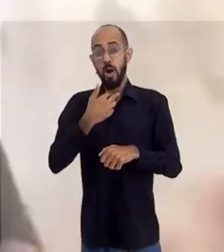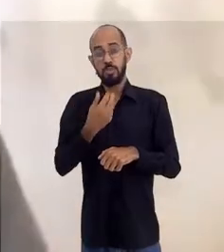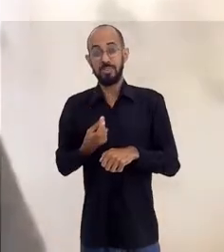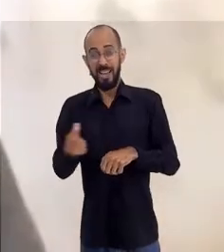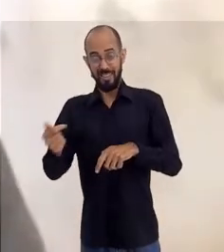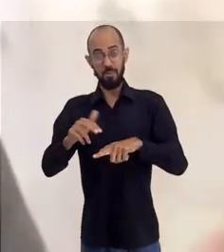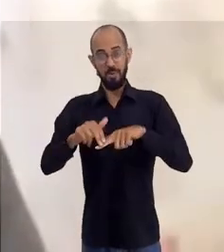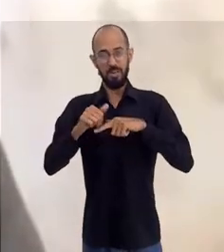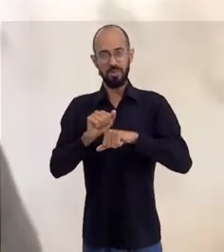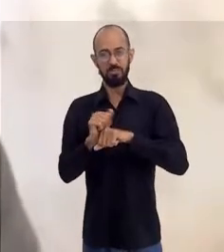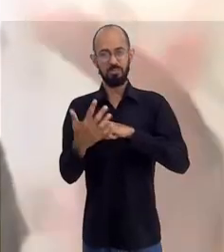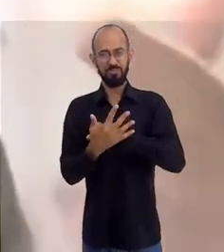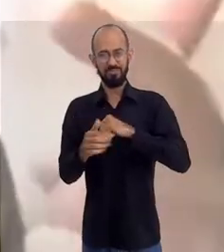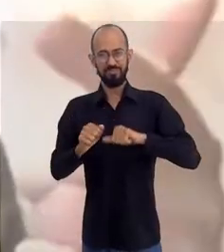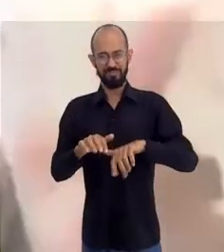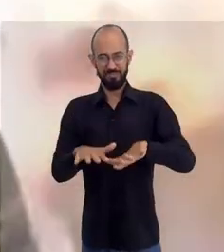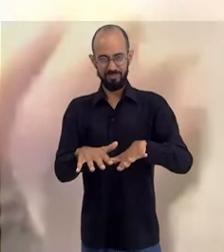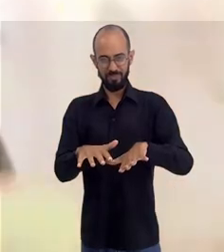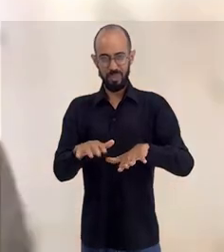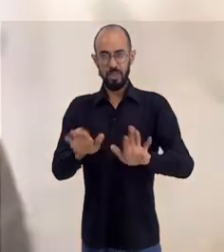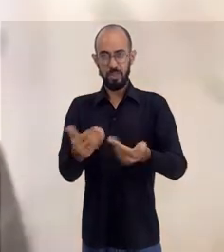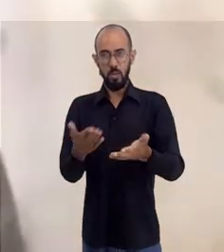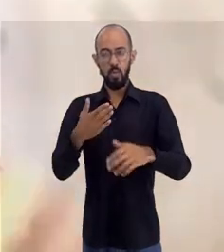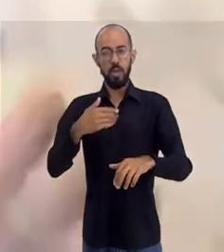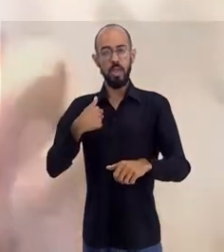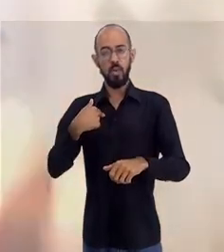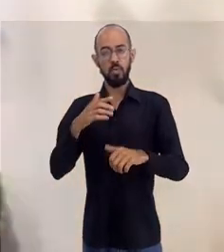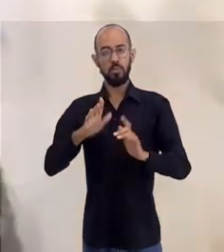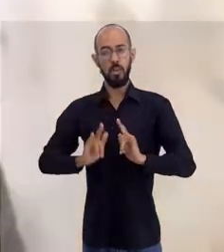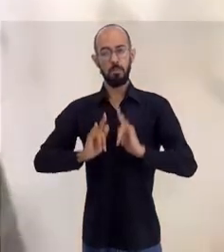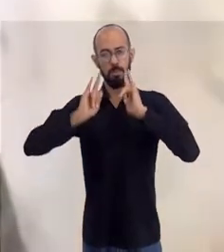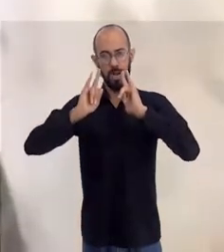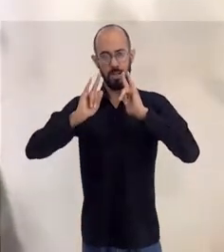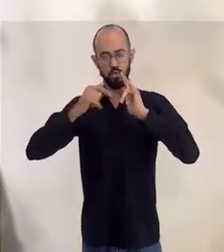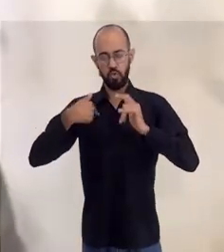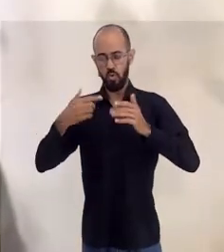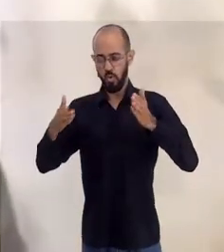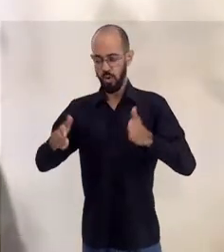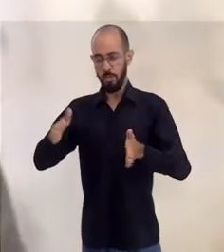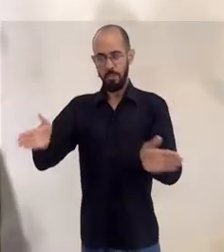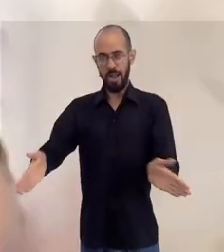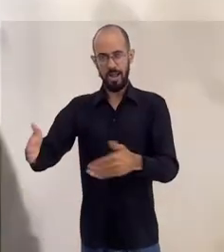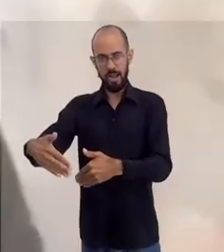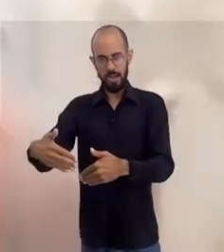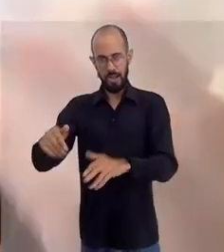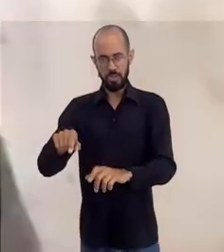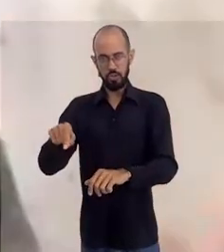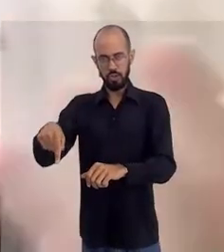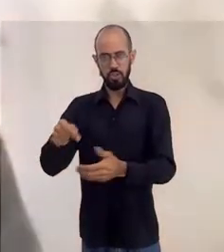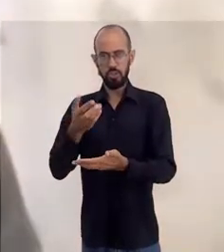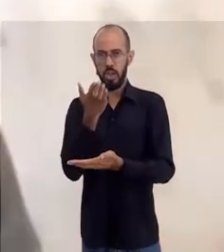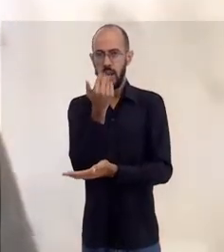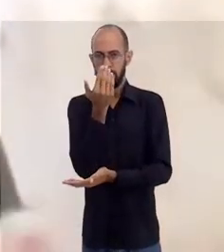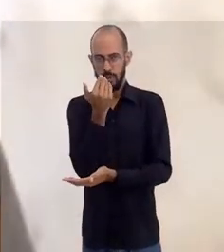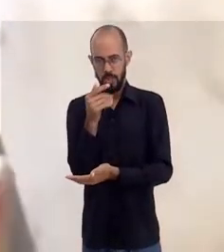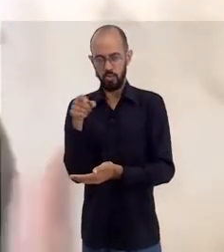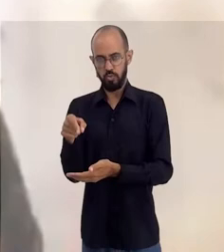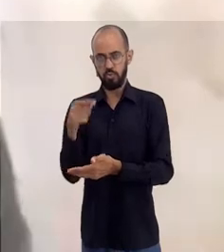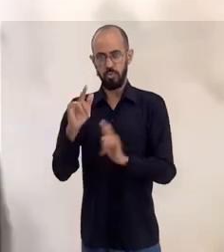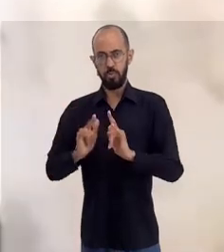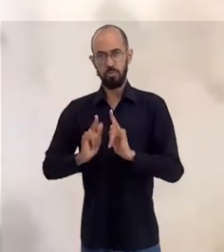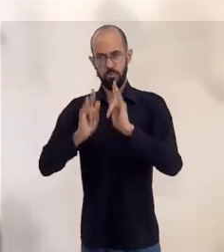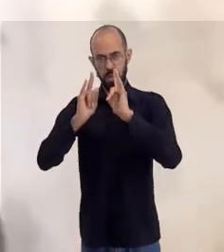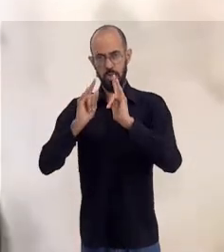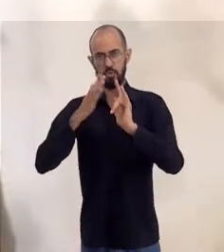ajudar muitas famílias no meu prédio eu coloquei uma cesta de alimentos Eu sabia que tinha muita gente